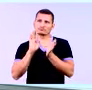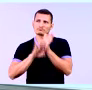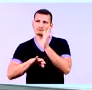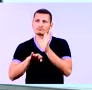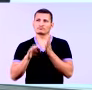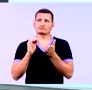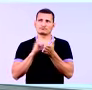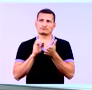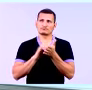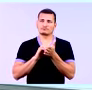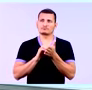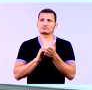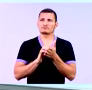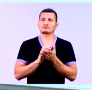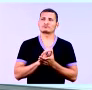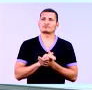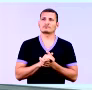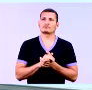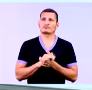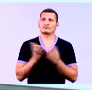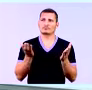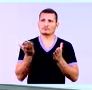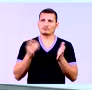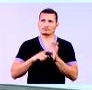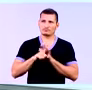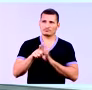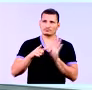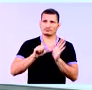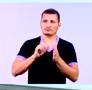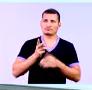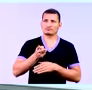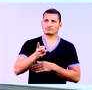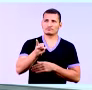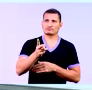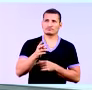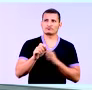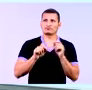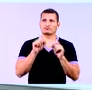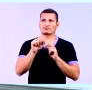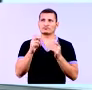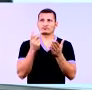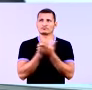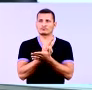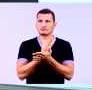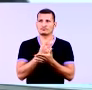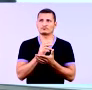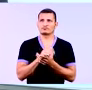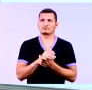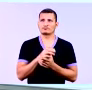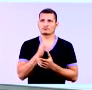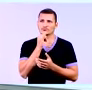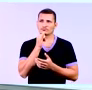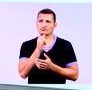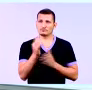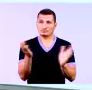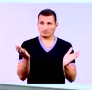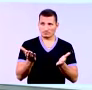foi executada. Agora, a pergunta antes de nós prosseguirmos: o que aconteceria se nesse